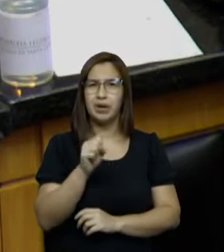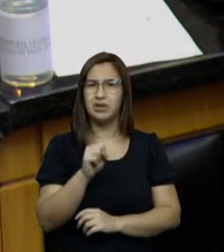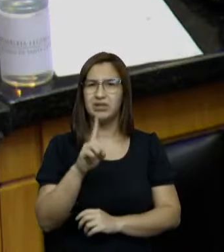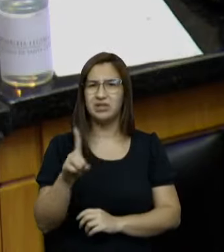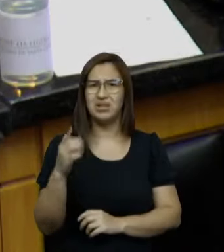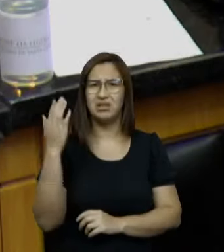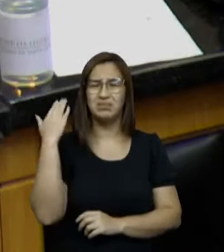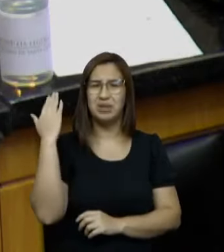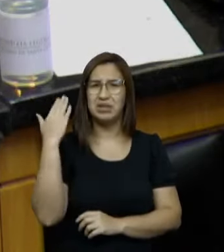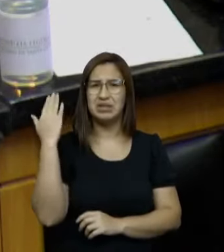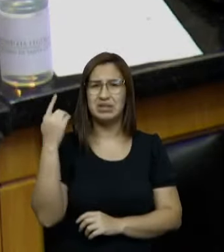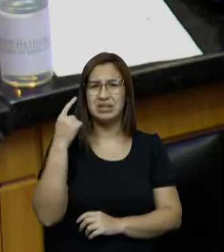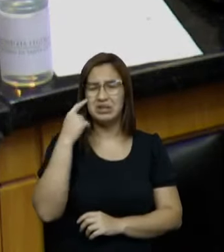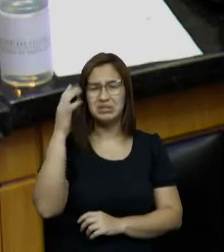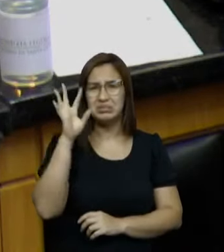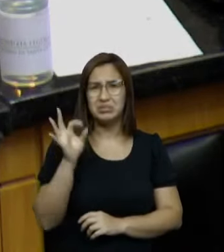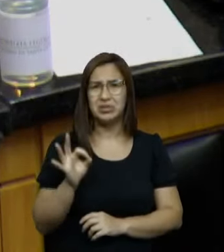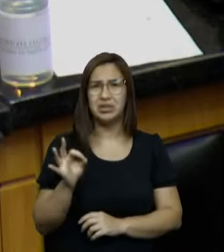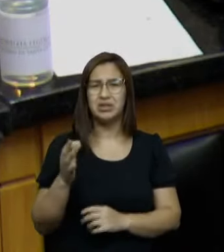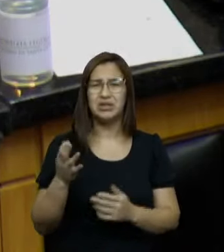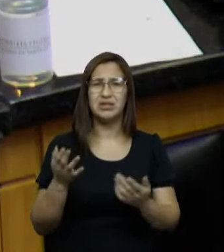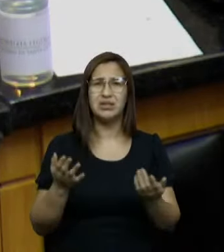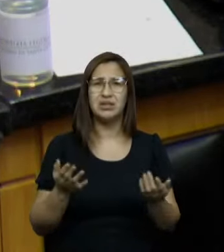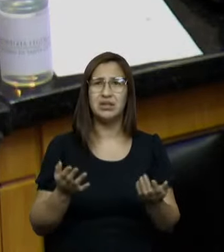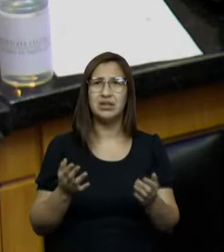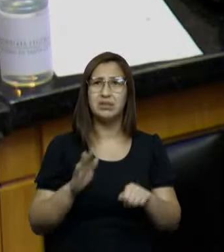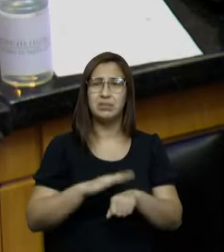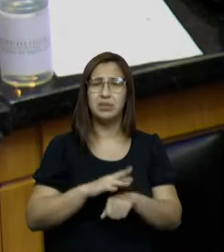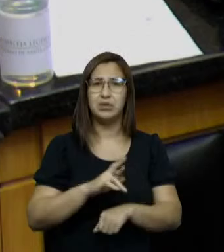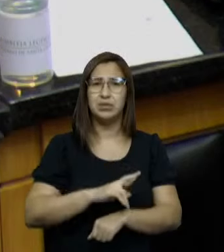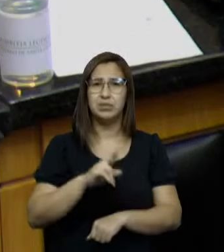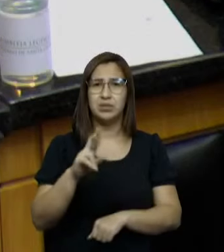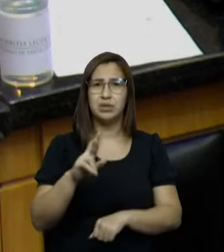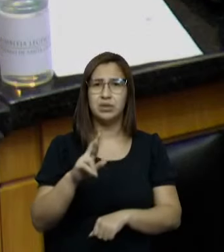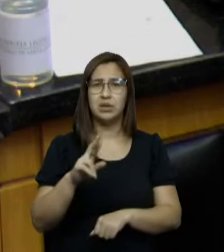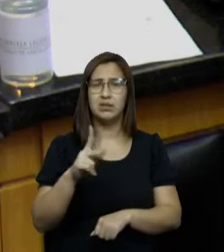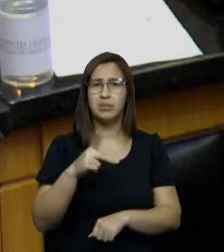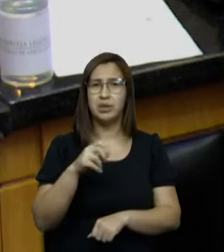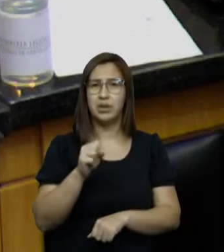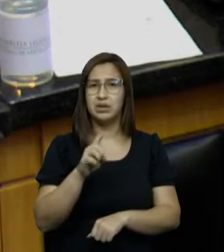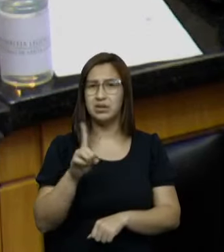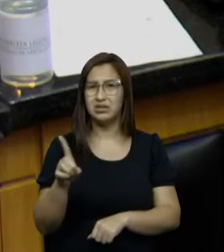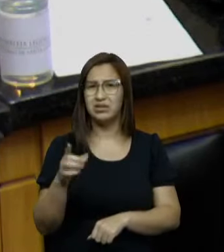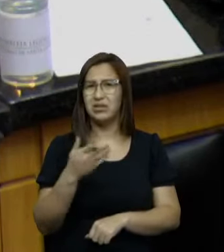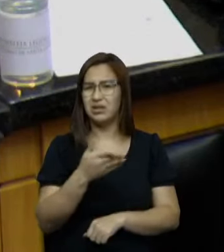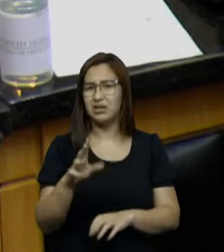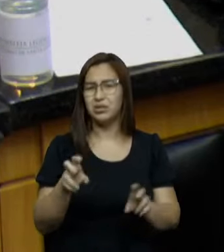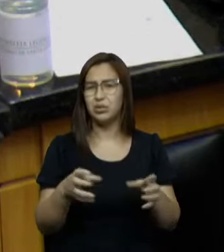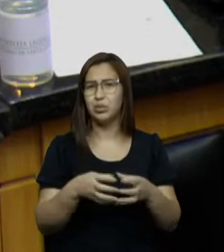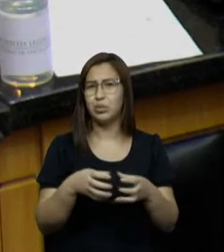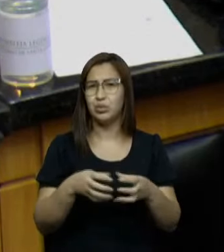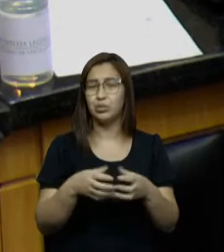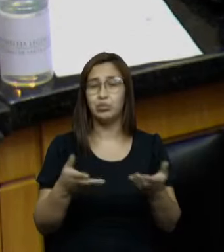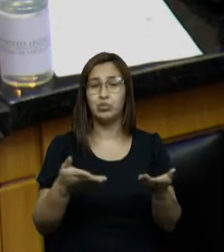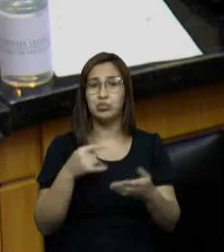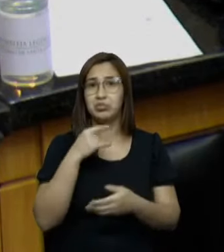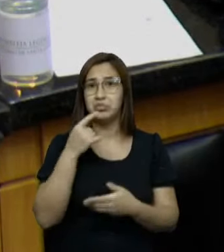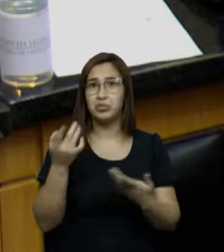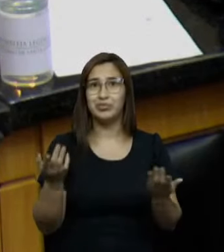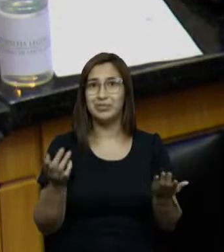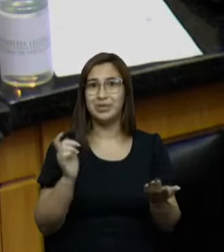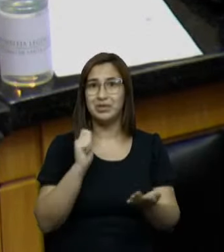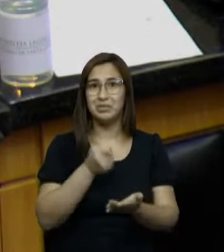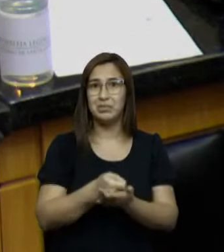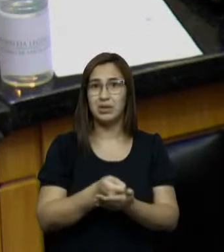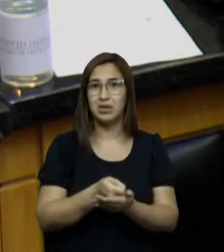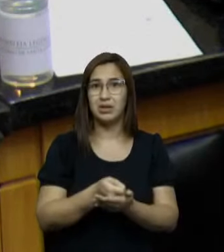época, acredito que foi de autoria era da bancada do PSD, e nós não podemos hoje receber, não